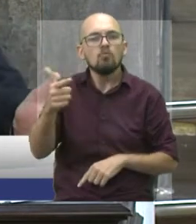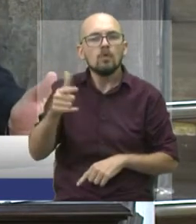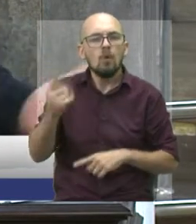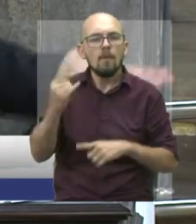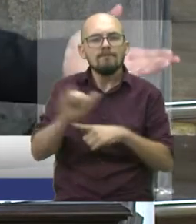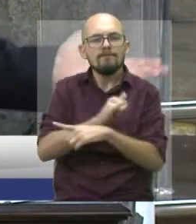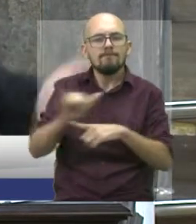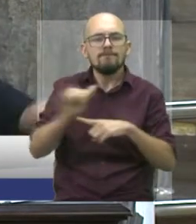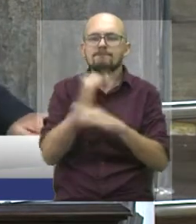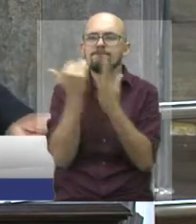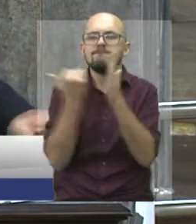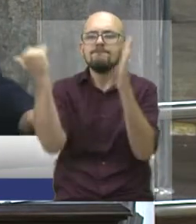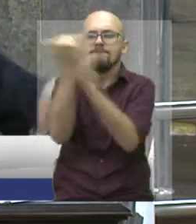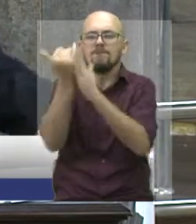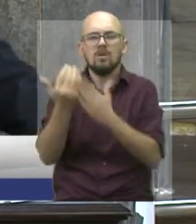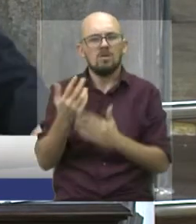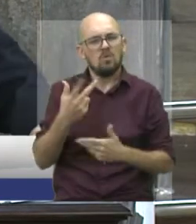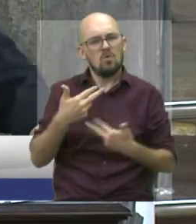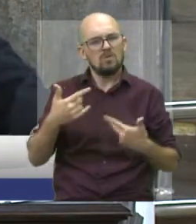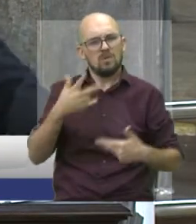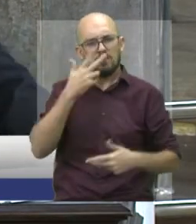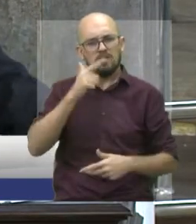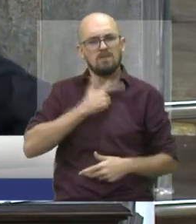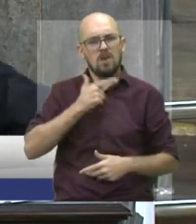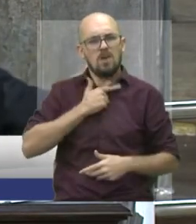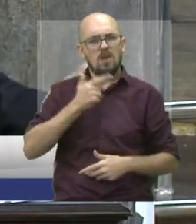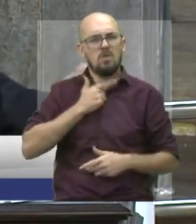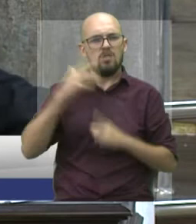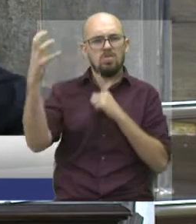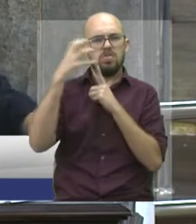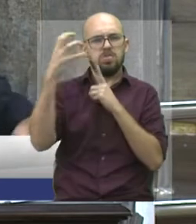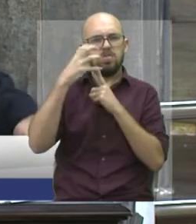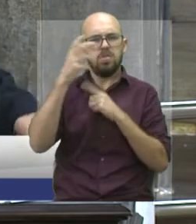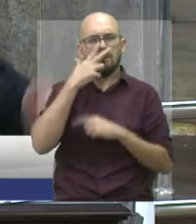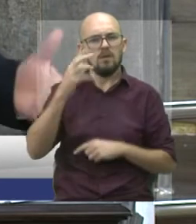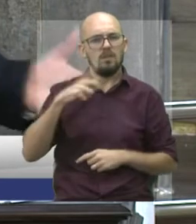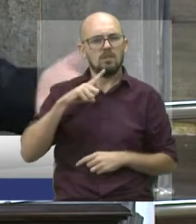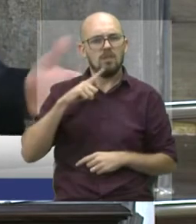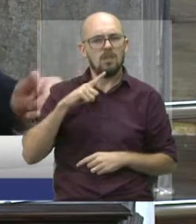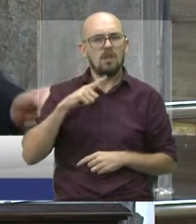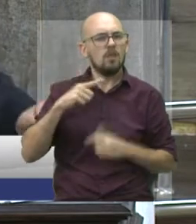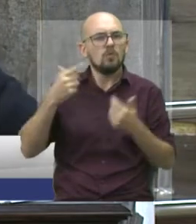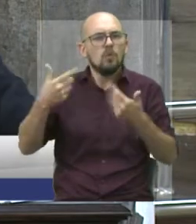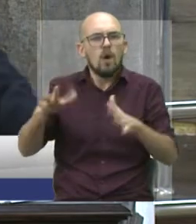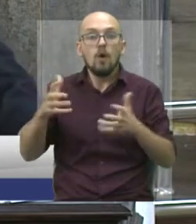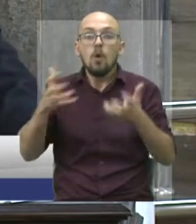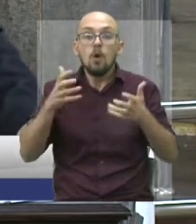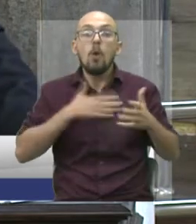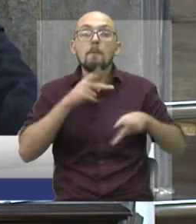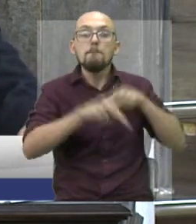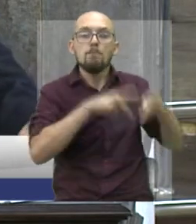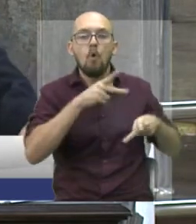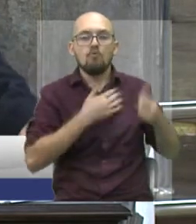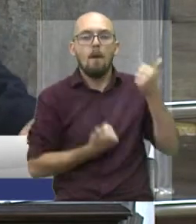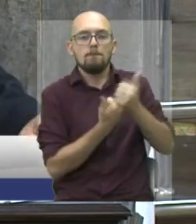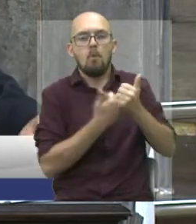tambor. Coisa feia. Eu não quero tambor nem bala, eu quero o povo do meu lado.